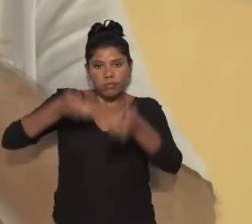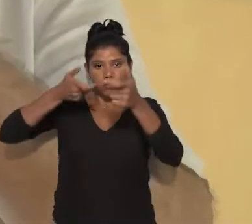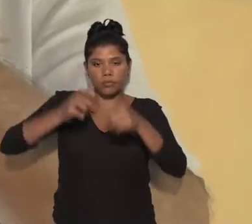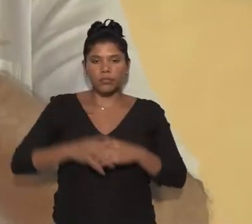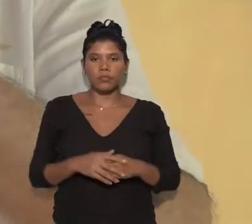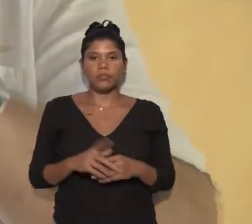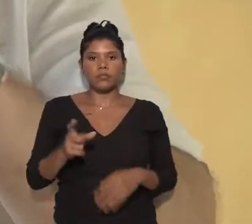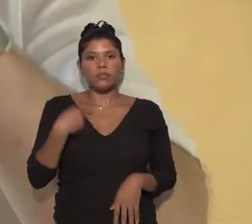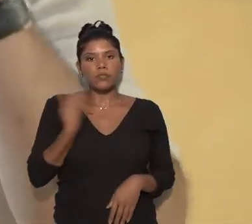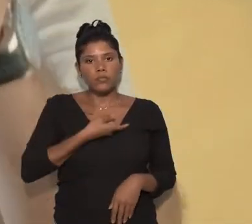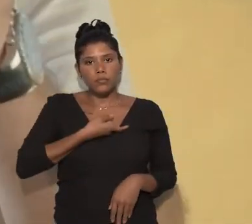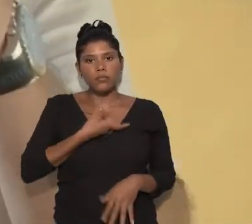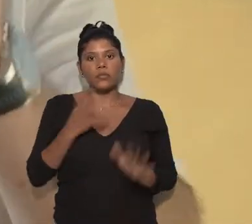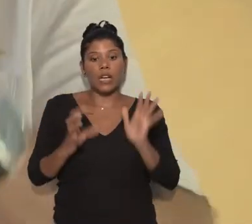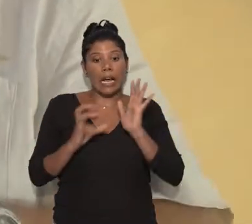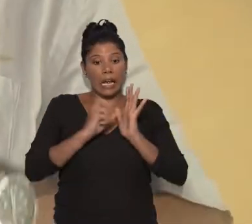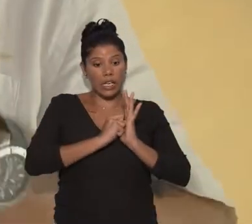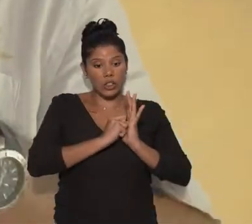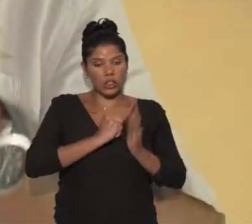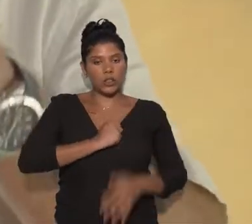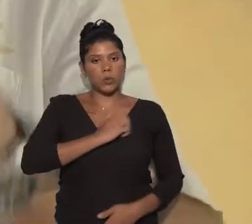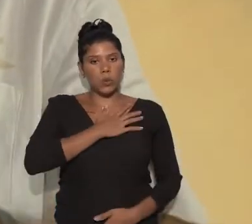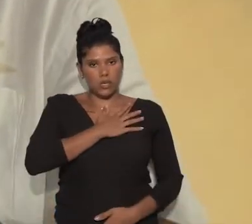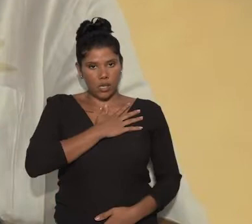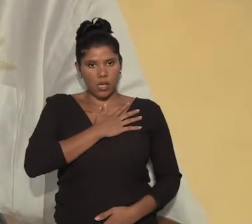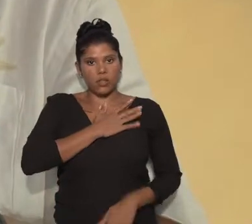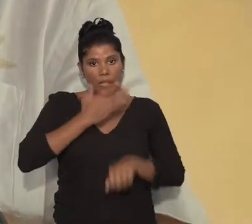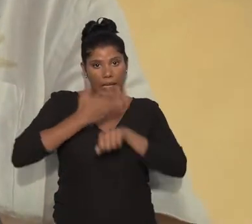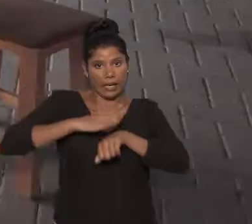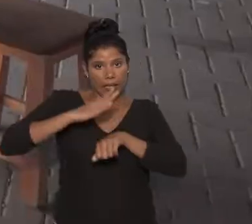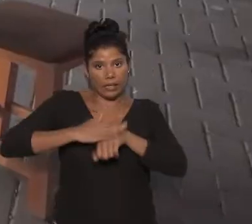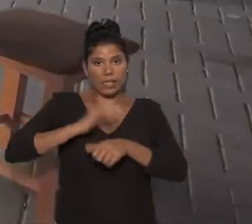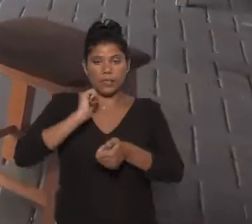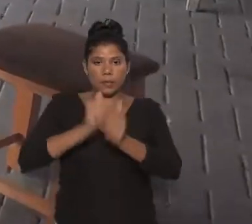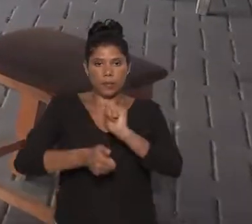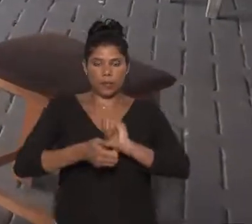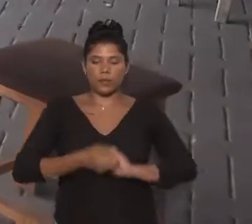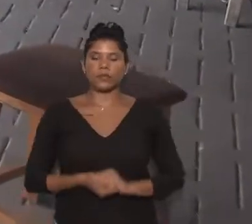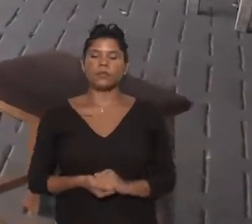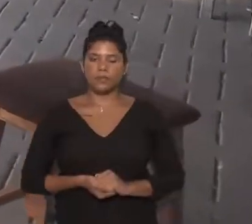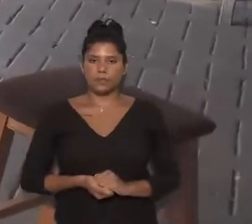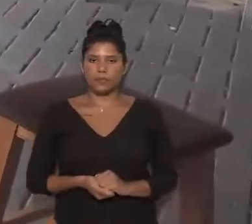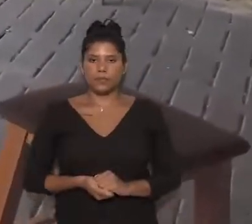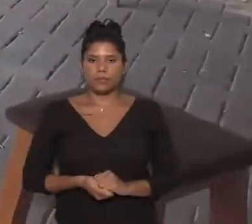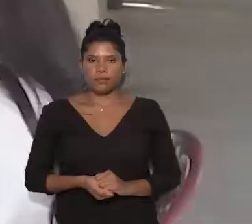nós registramos ele no exército, como praticante do esporte.